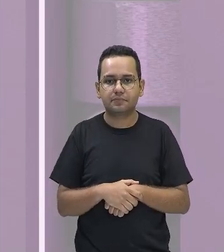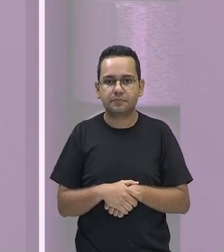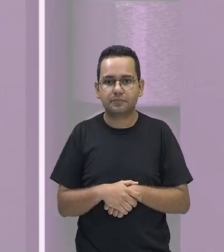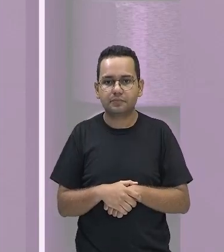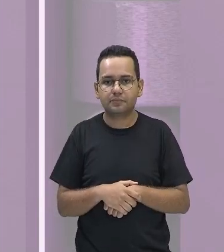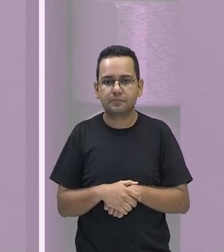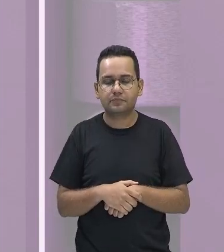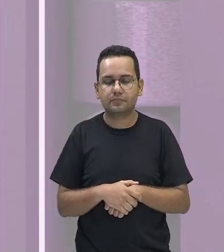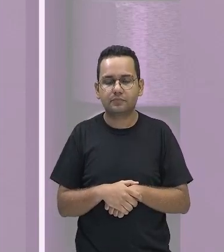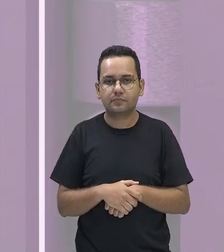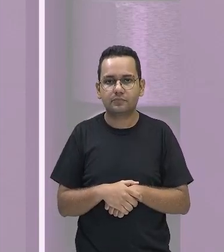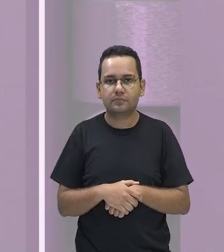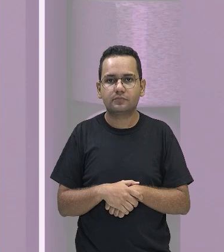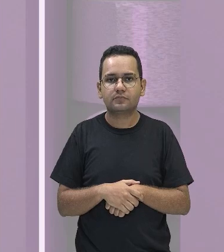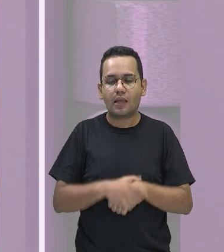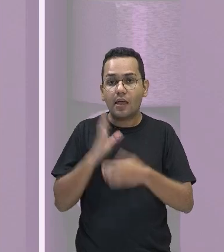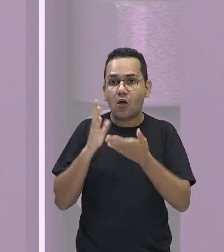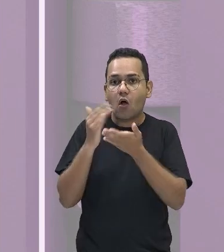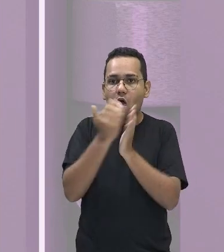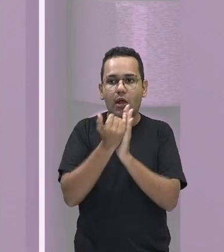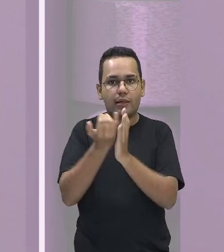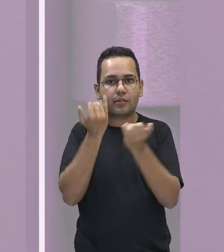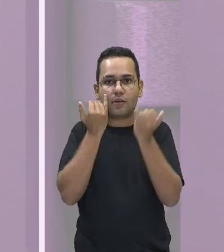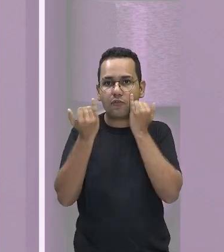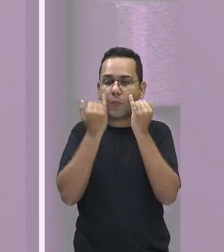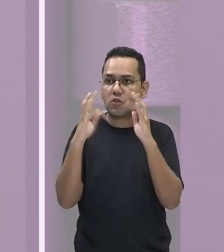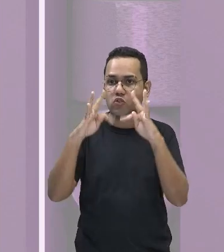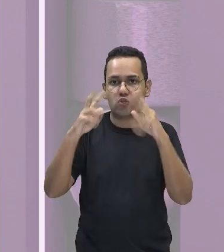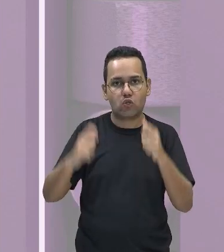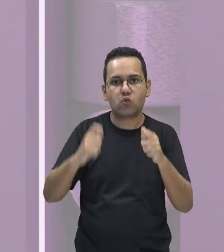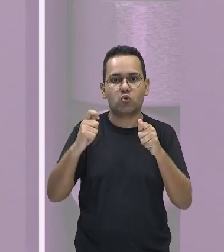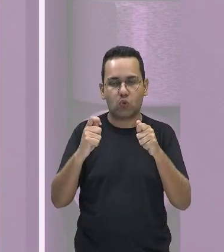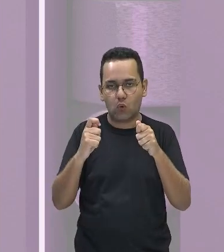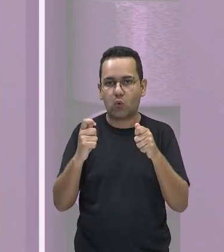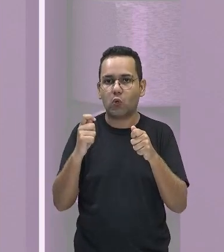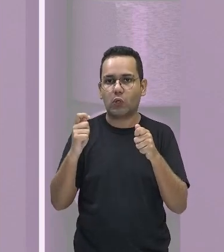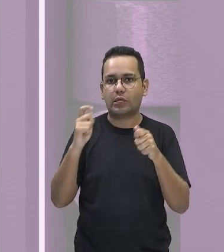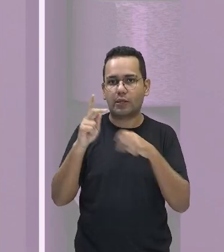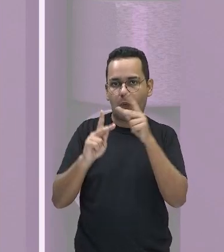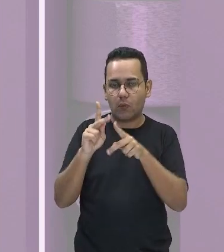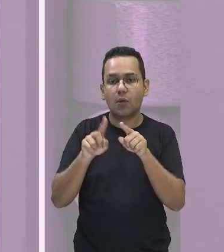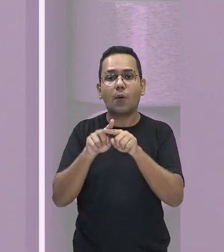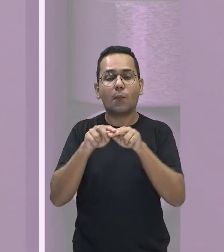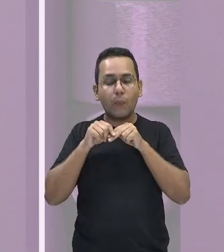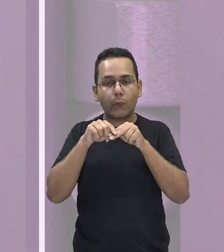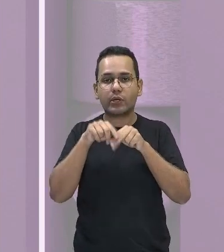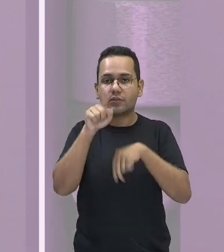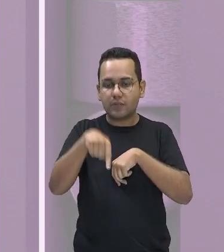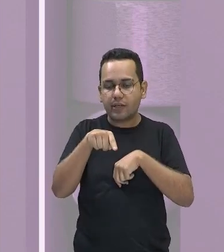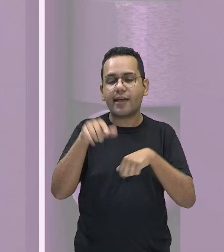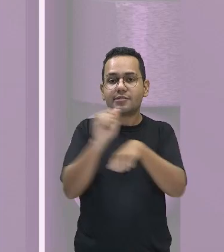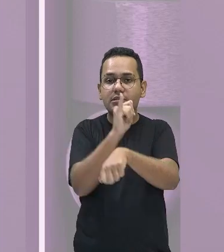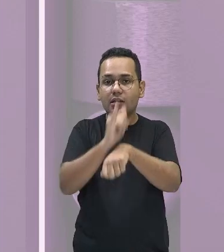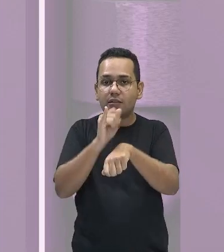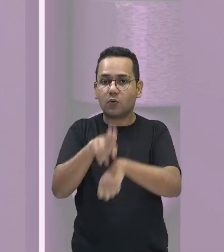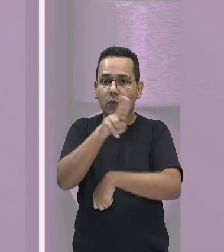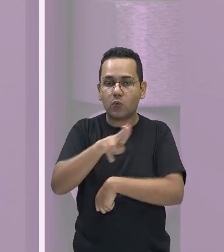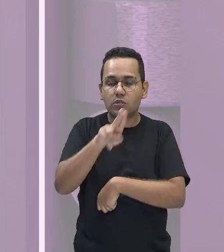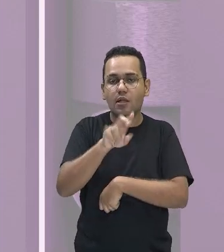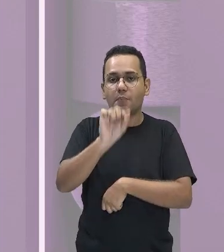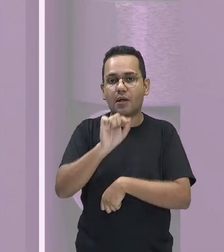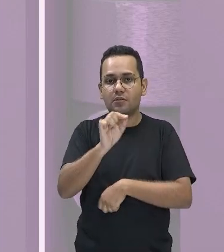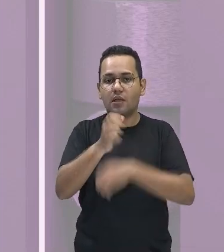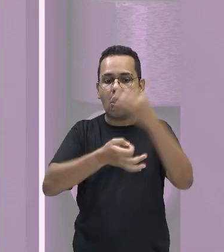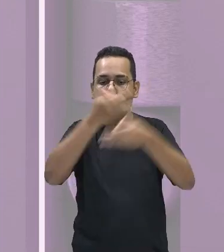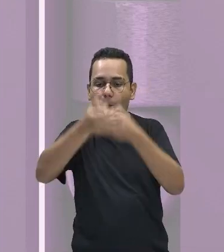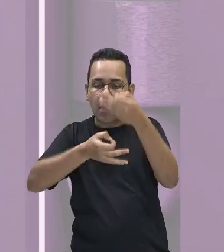a população. É exatamente o que é feito nas pesquisas de intenção de voto, tanto aí para